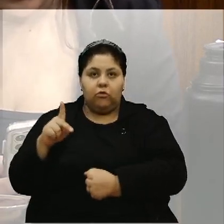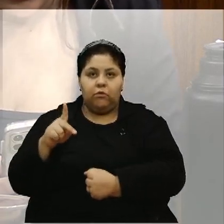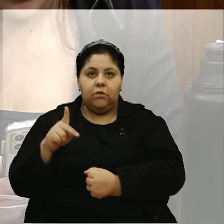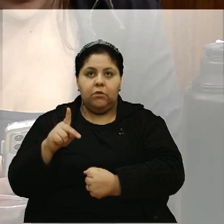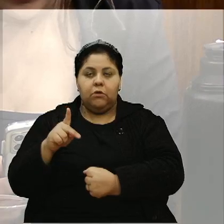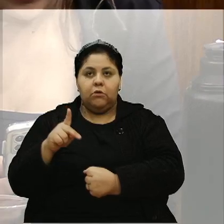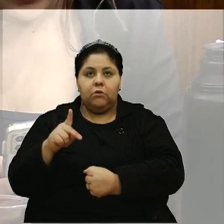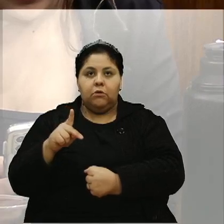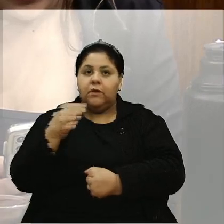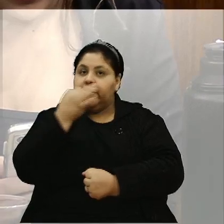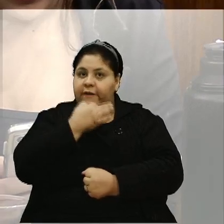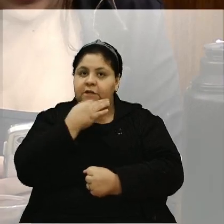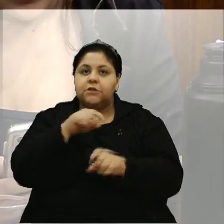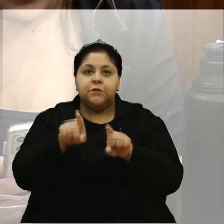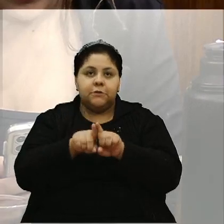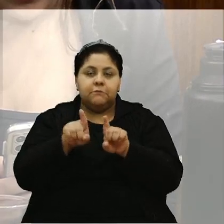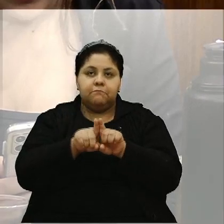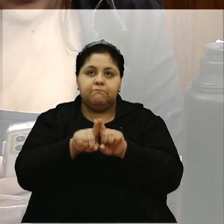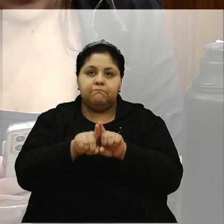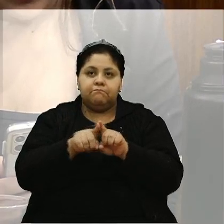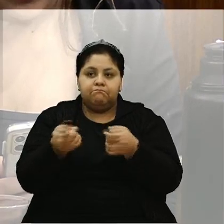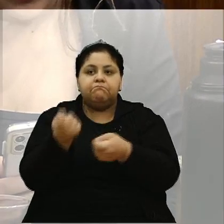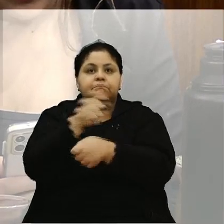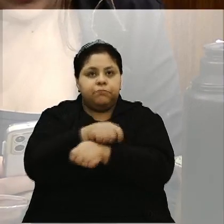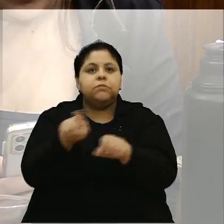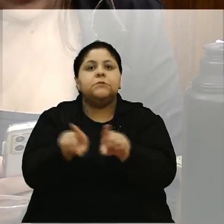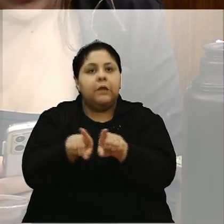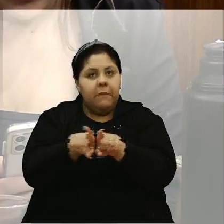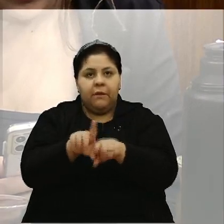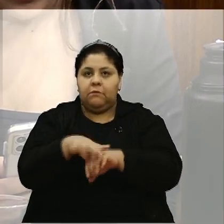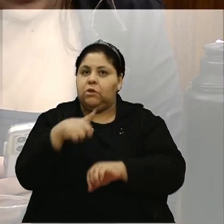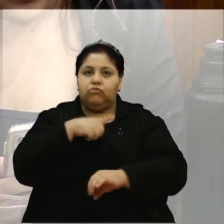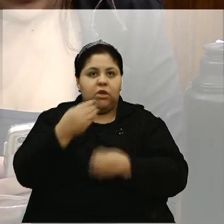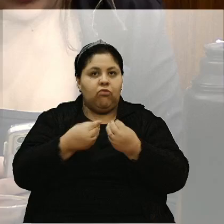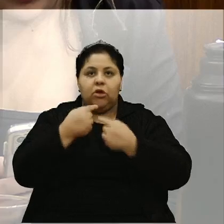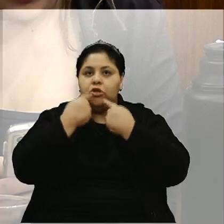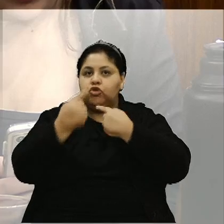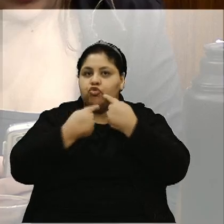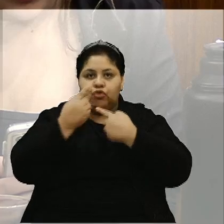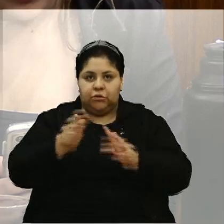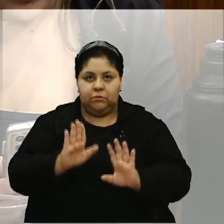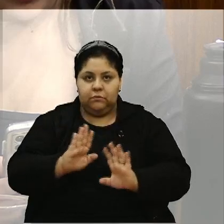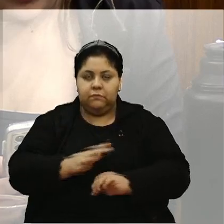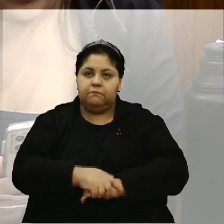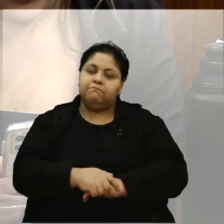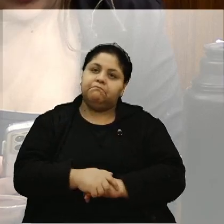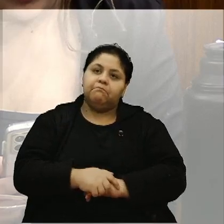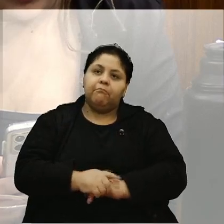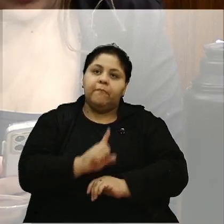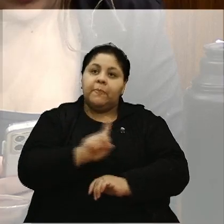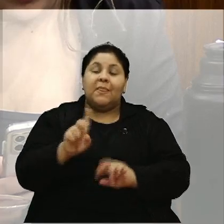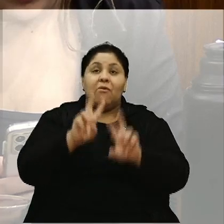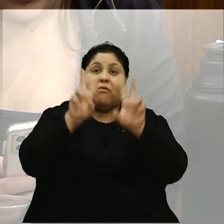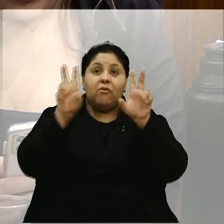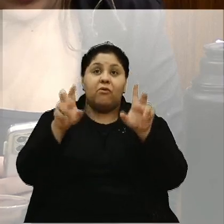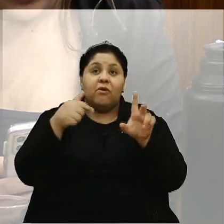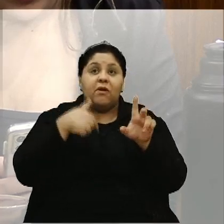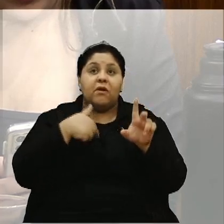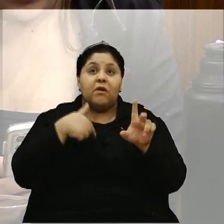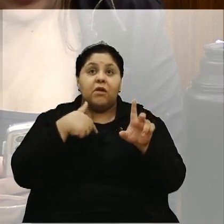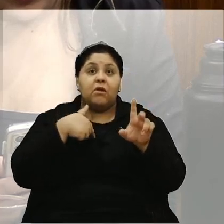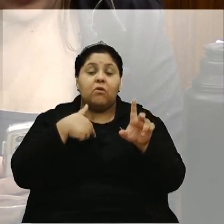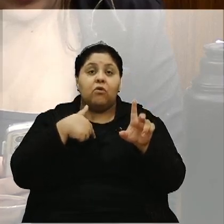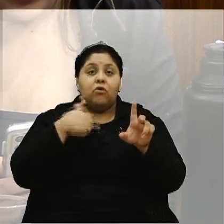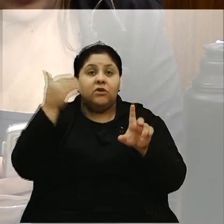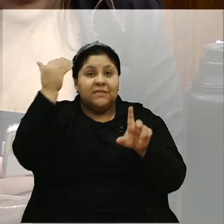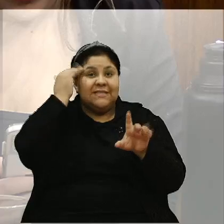vice-versa. Isso é indiscutível, né? Não é um assunto que eu tenha tanta propriedade.